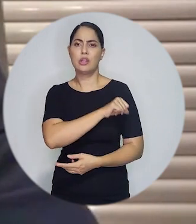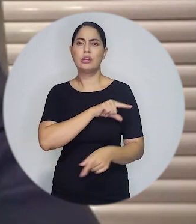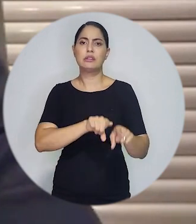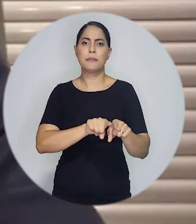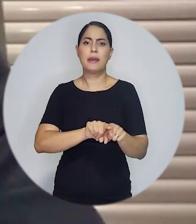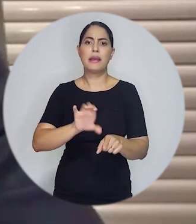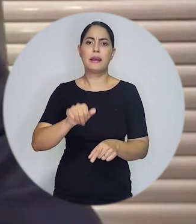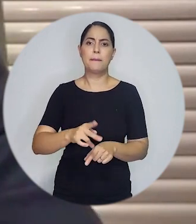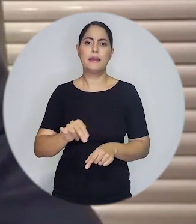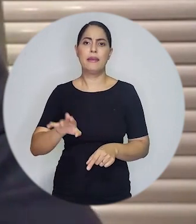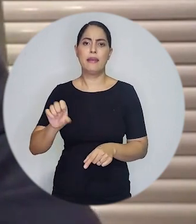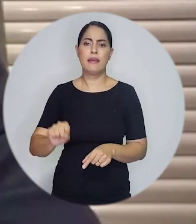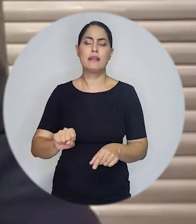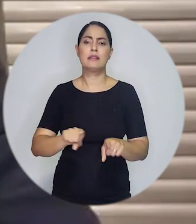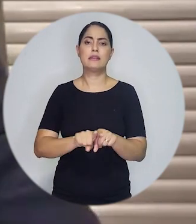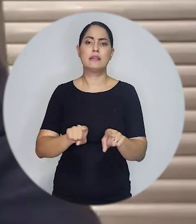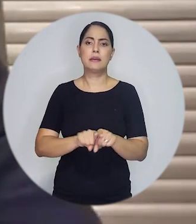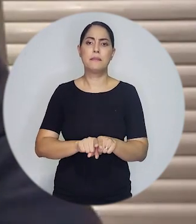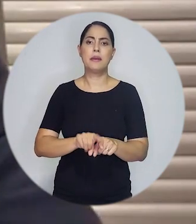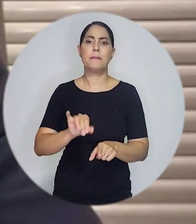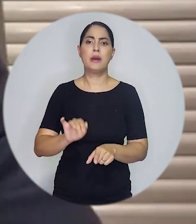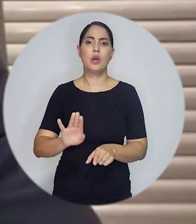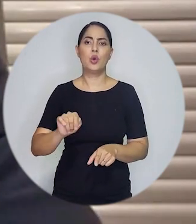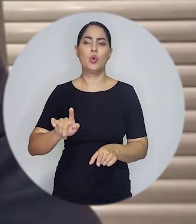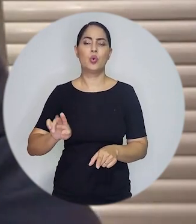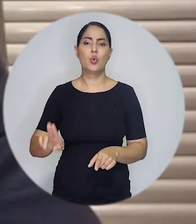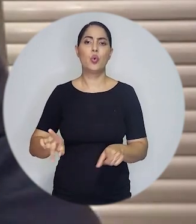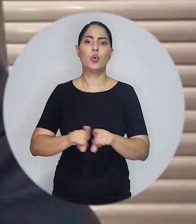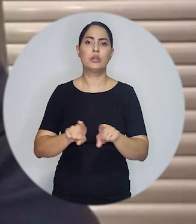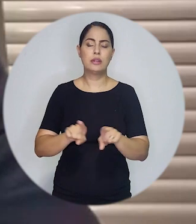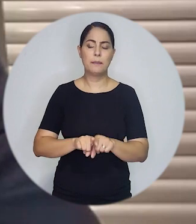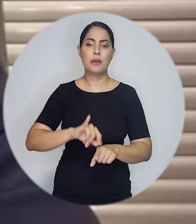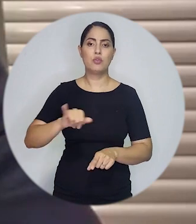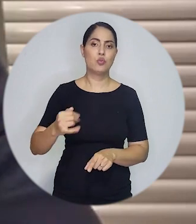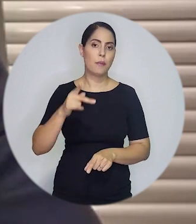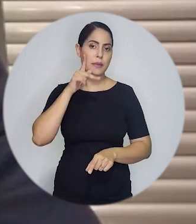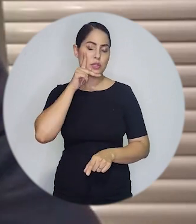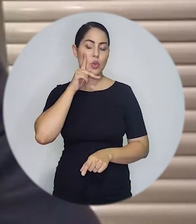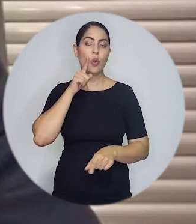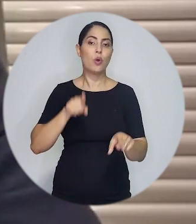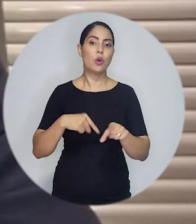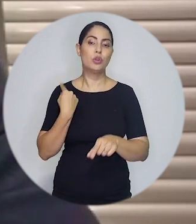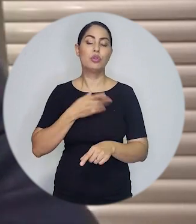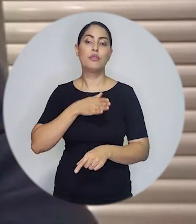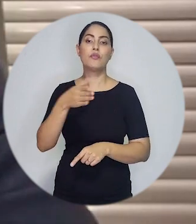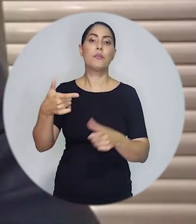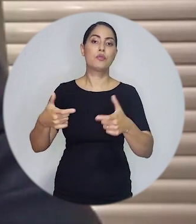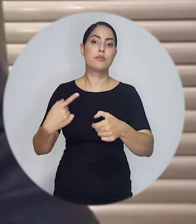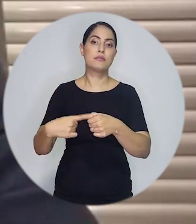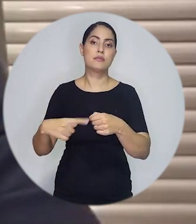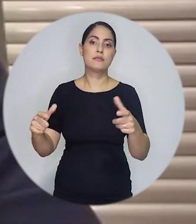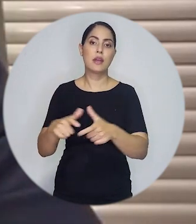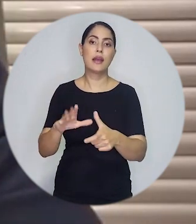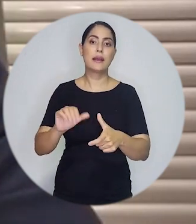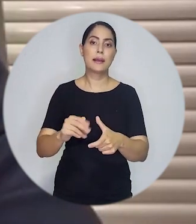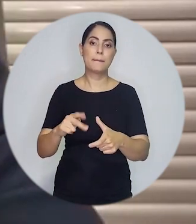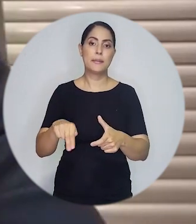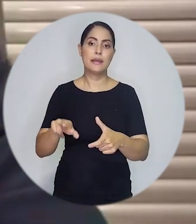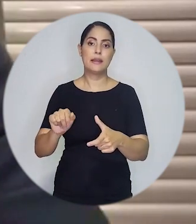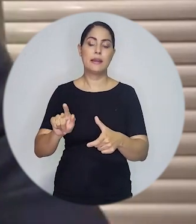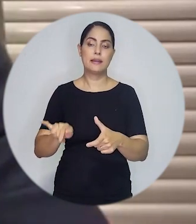Bangu, visitamos Barra da Tijuca, Campo Grande, tivemos também em João Pessoa, em Campina